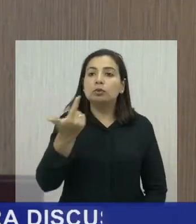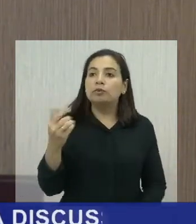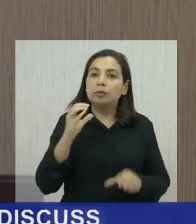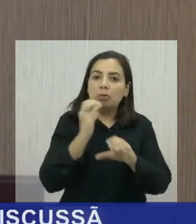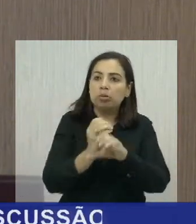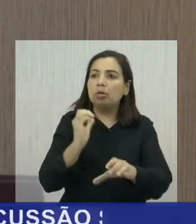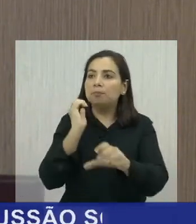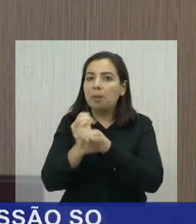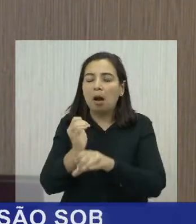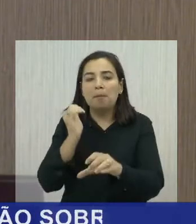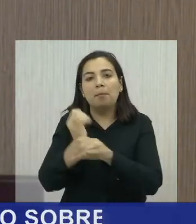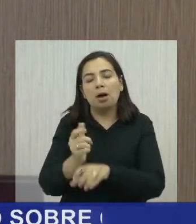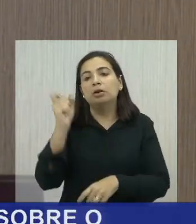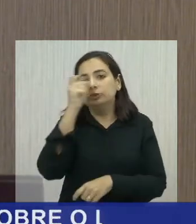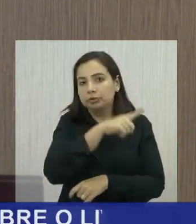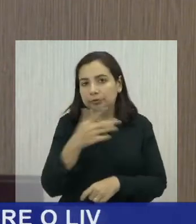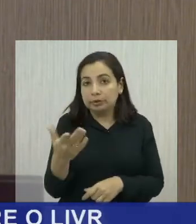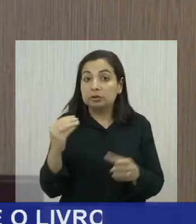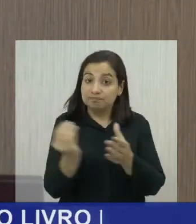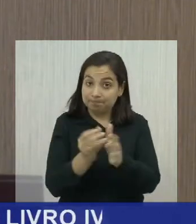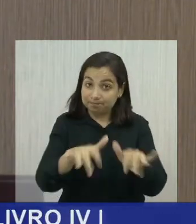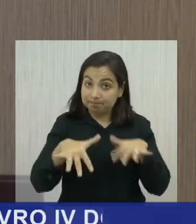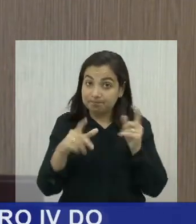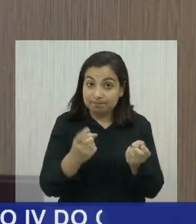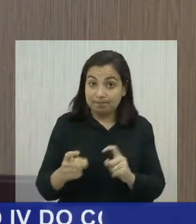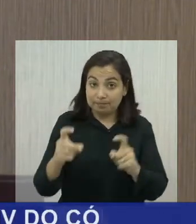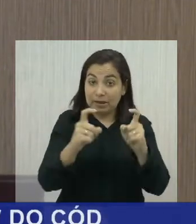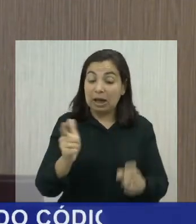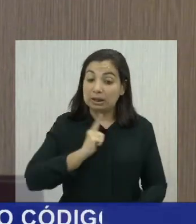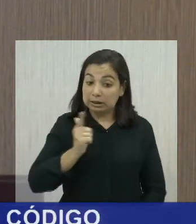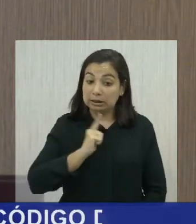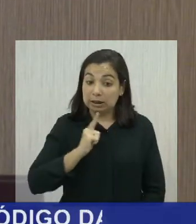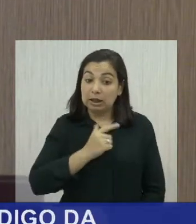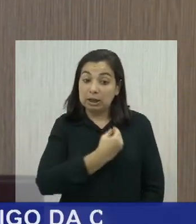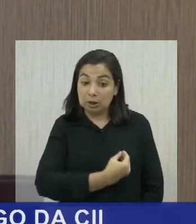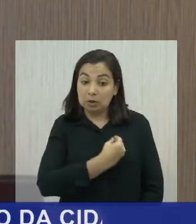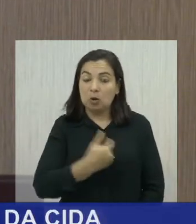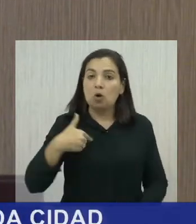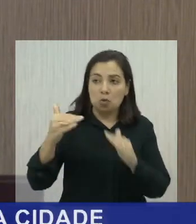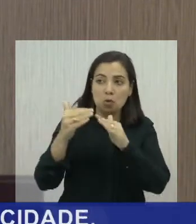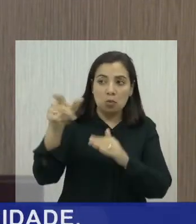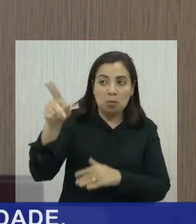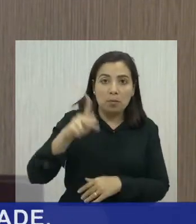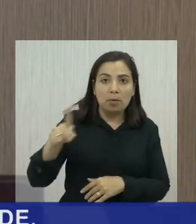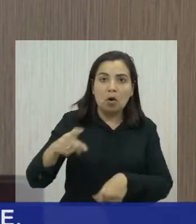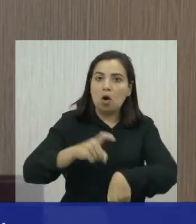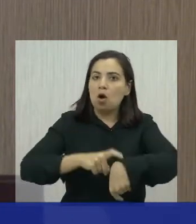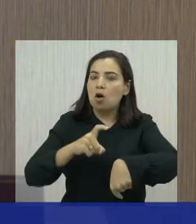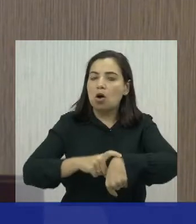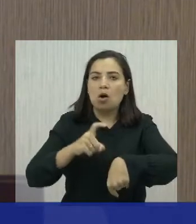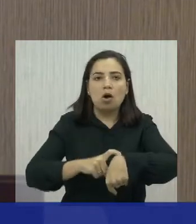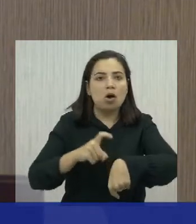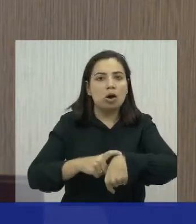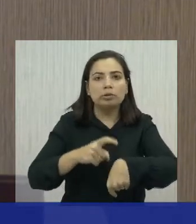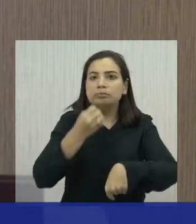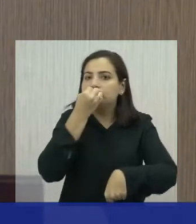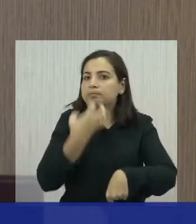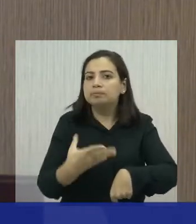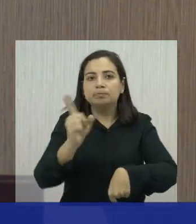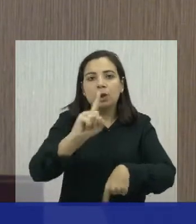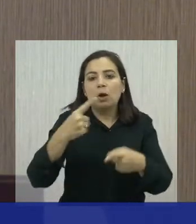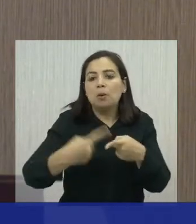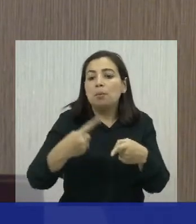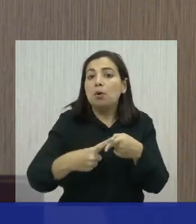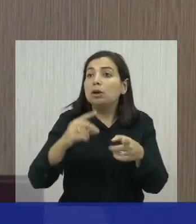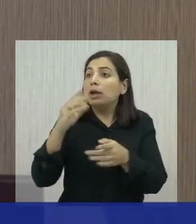até eles. As audiências estão acontecendo, concordo com aquele professor, em um horário péssimo, restringindo a participação